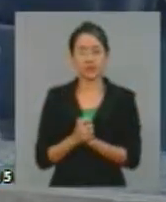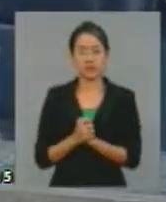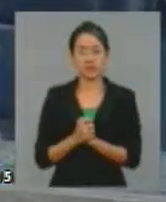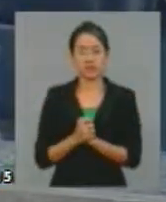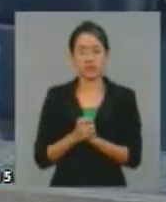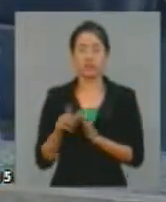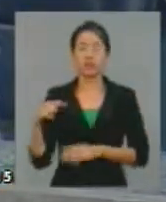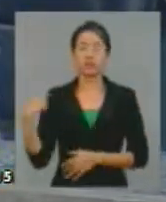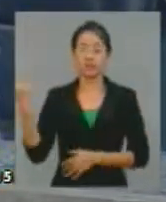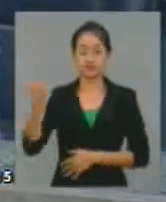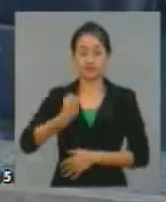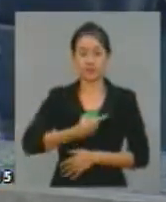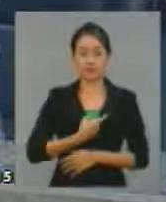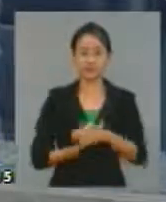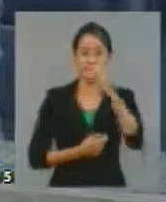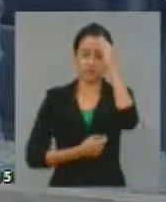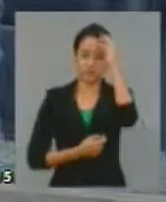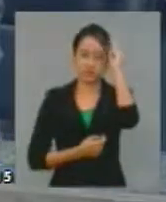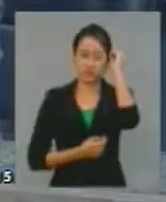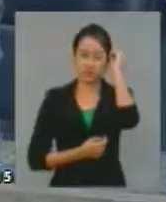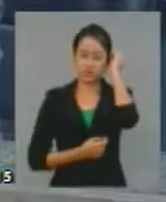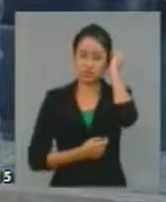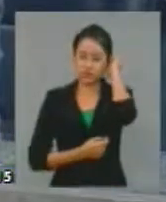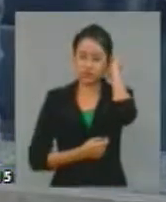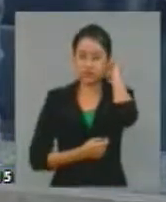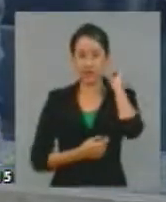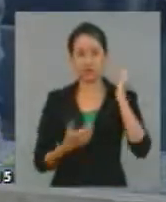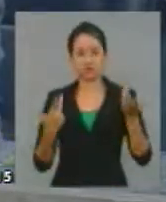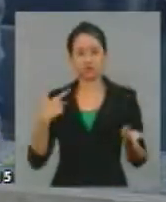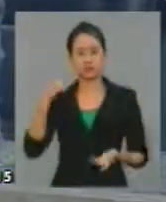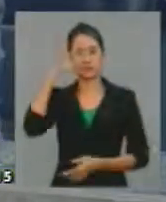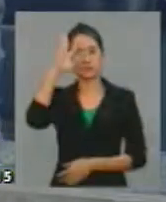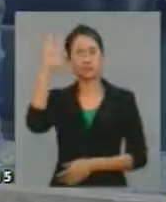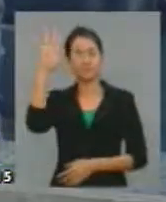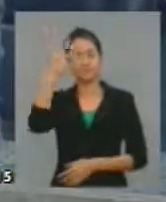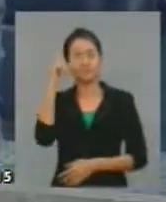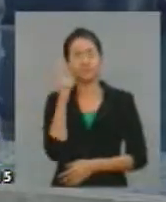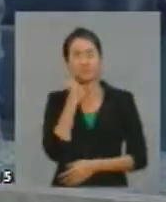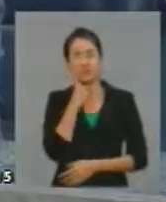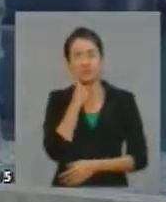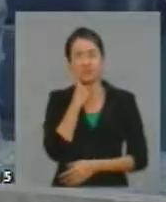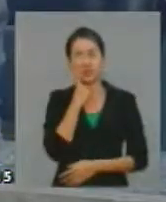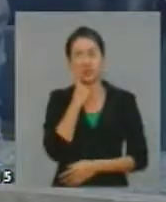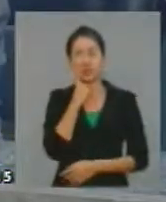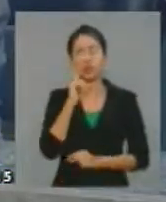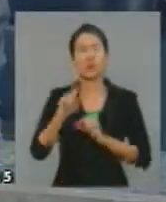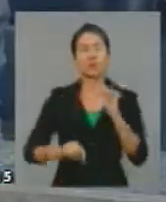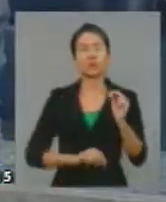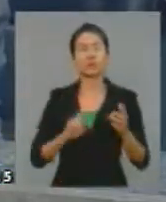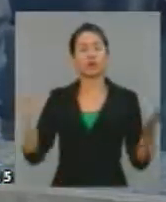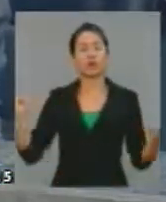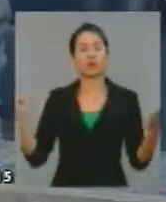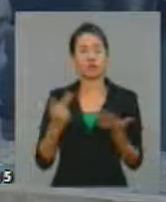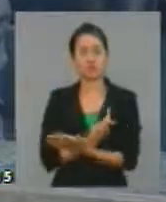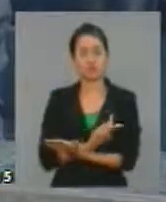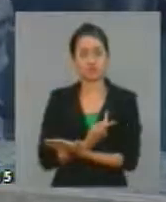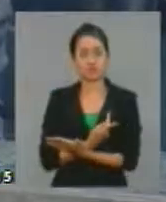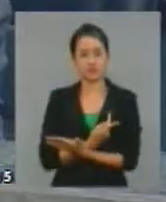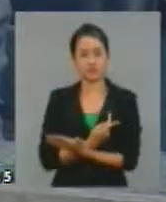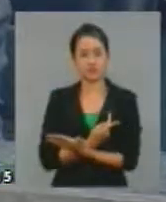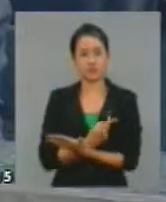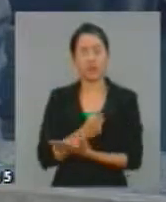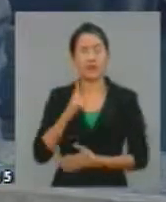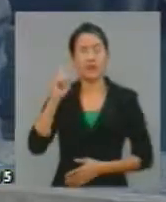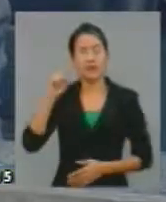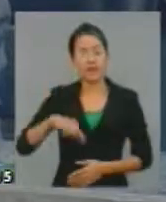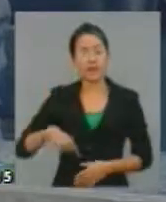a gente, diante dessa reflexão, tem que ver o que de fato, desse diagnóstico, que é específico